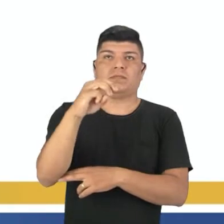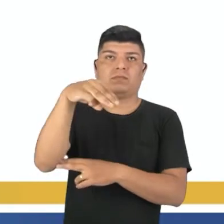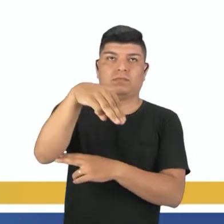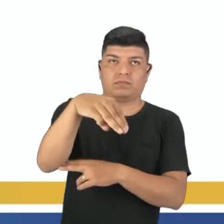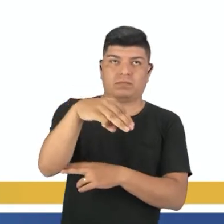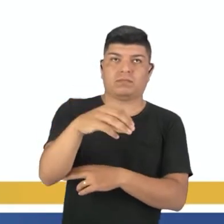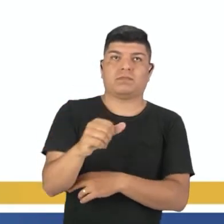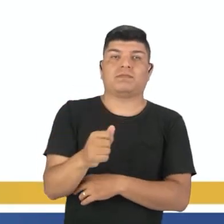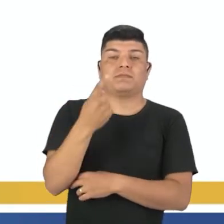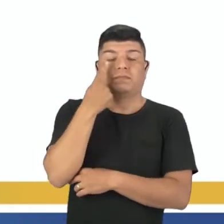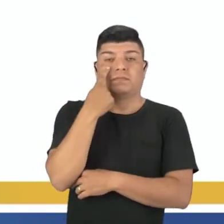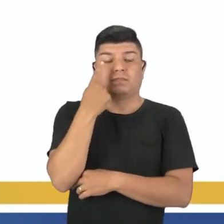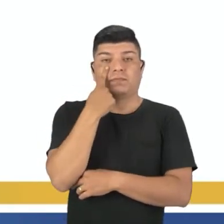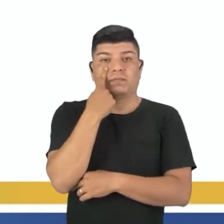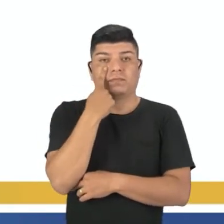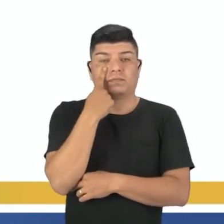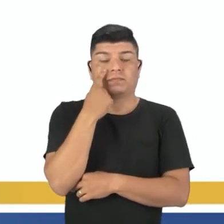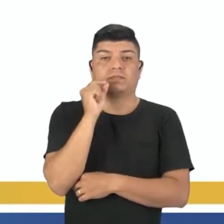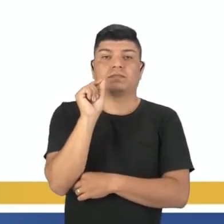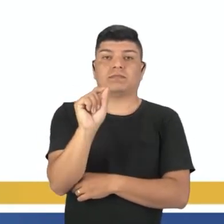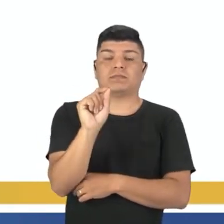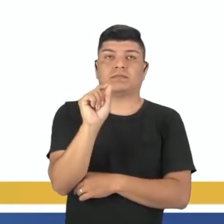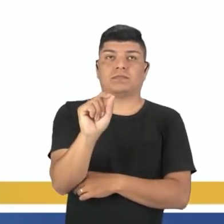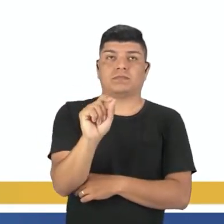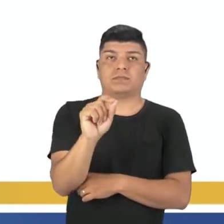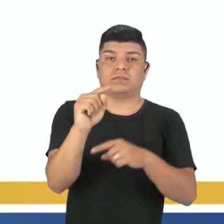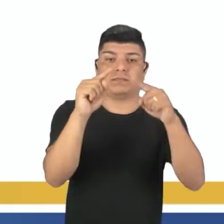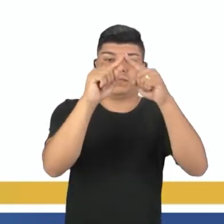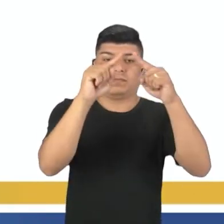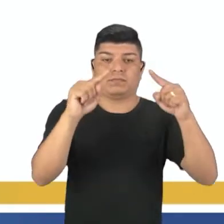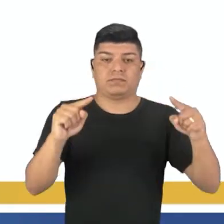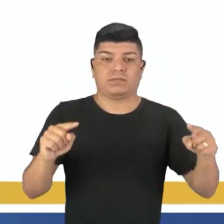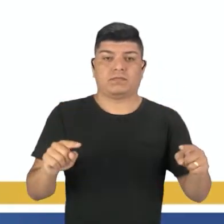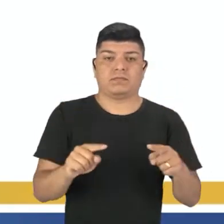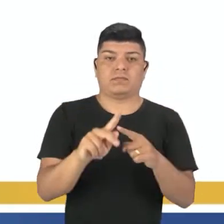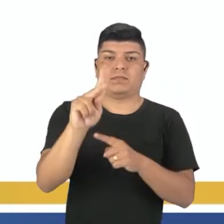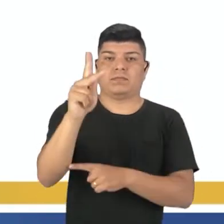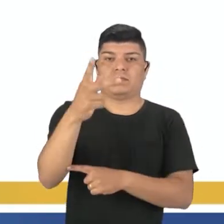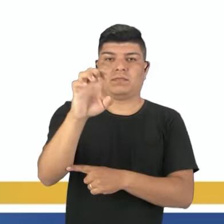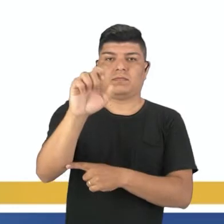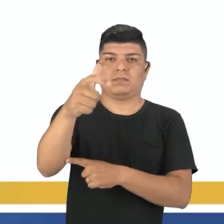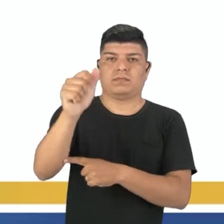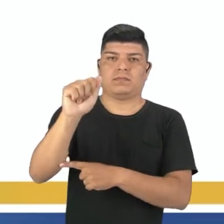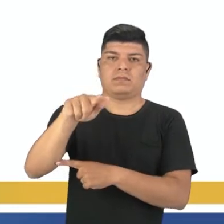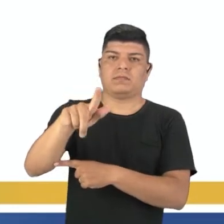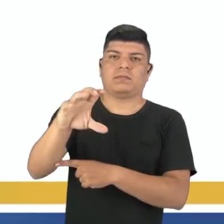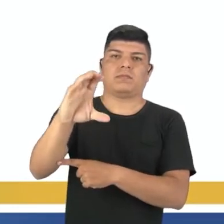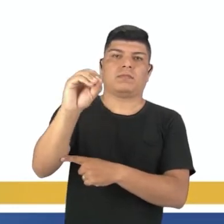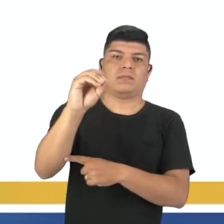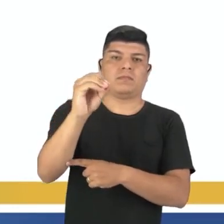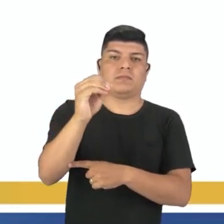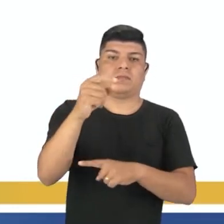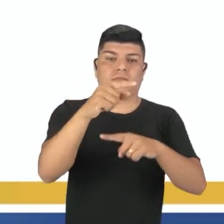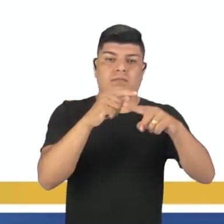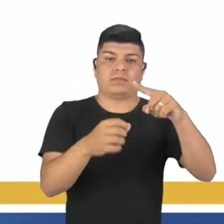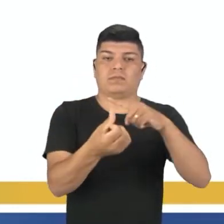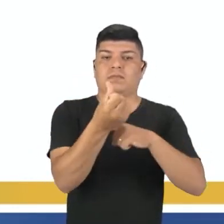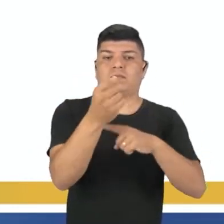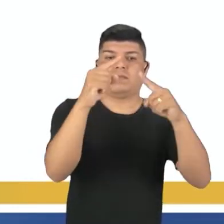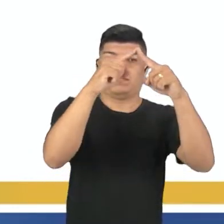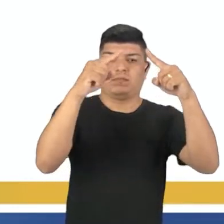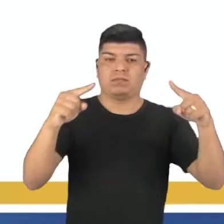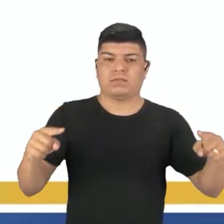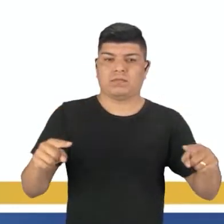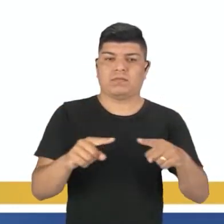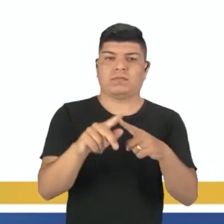por... Observe que esse triângulo, esse hexágono, né, ele é dividido em 6 triângulos